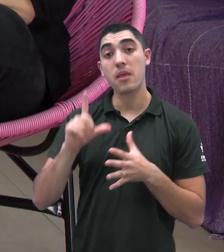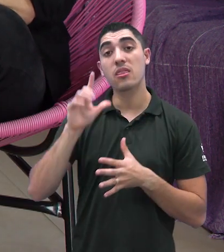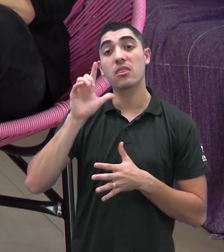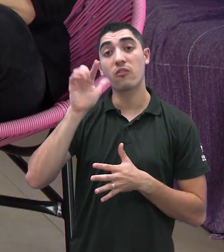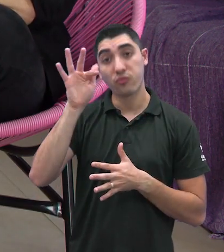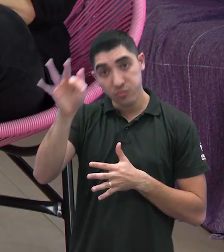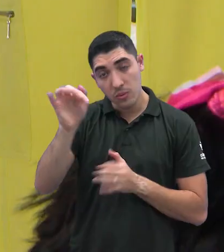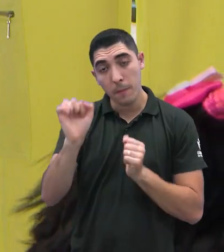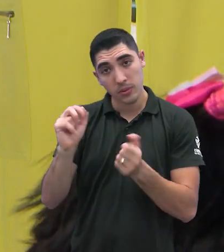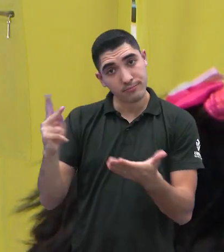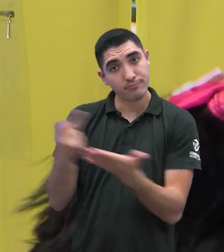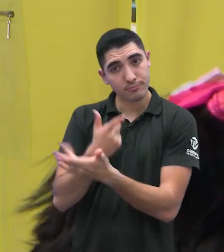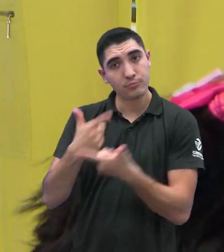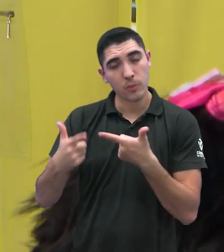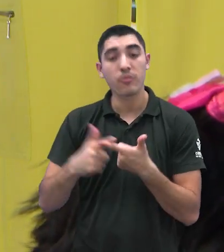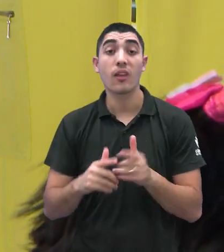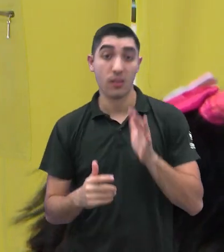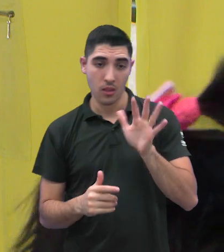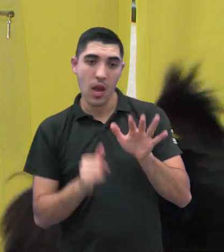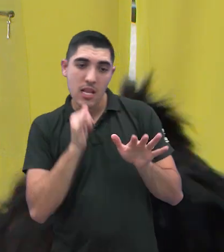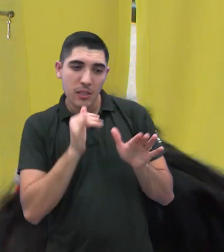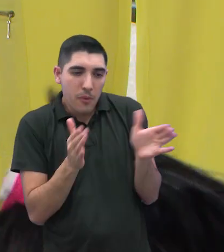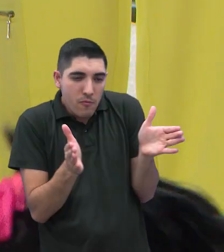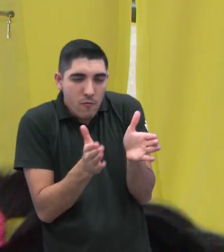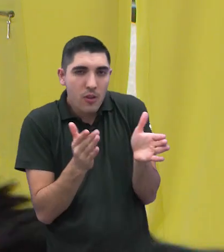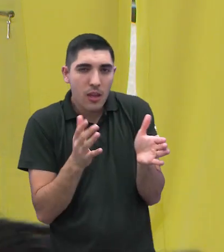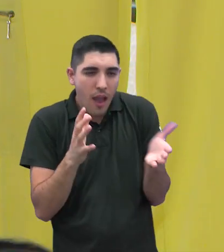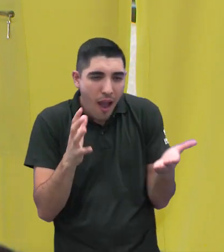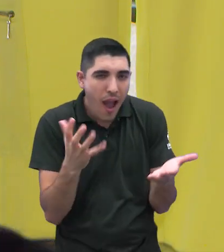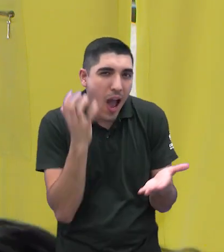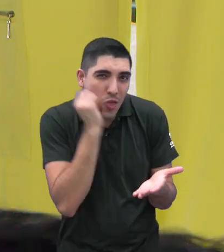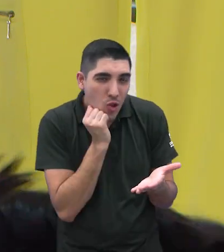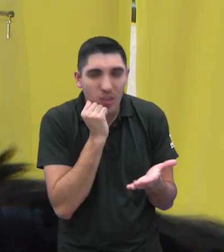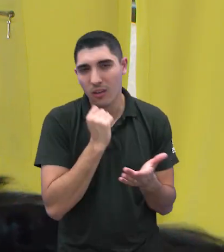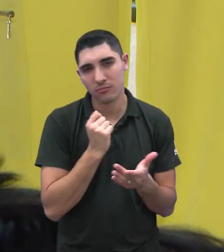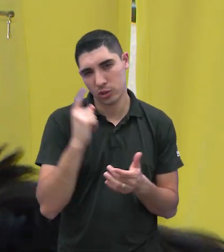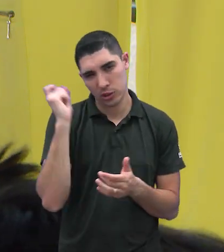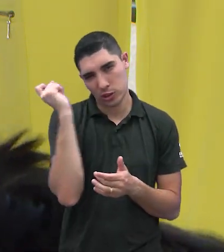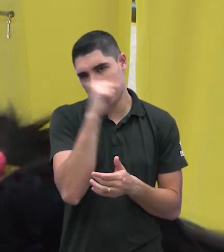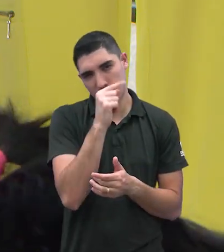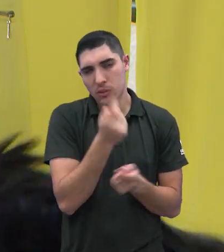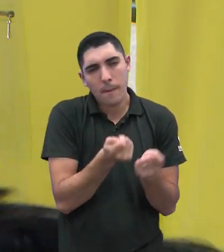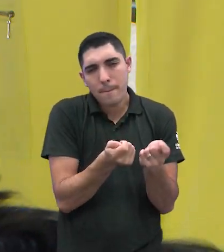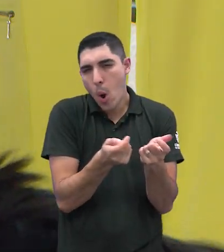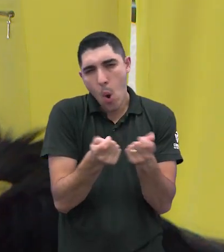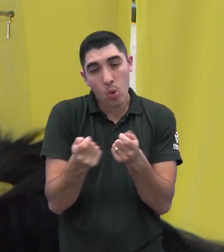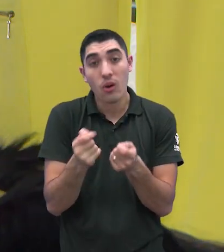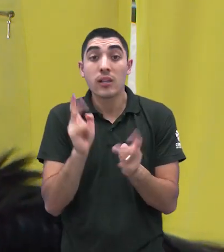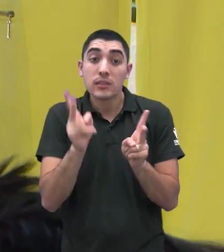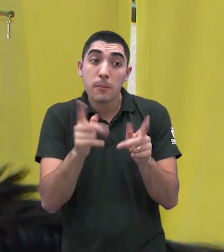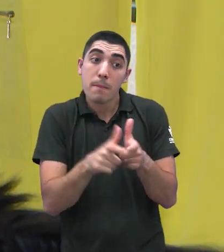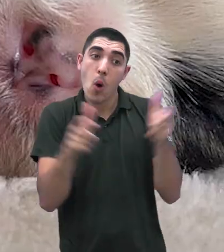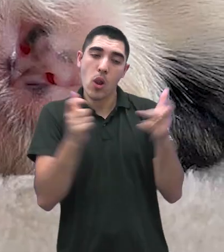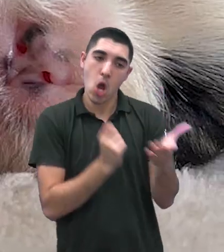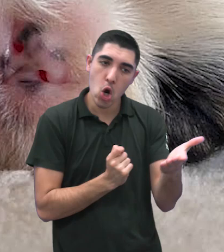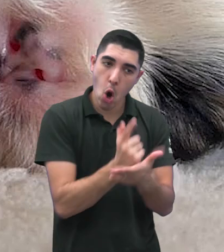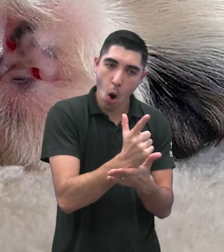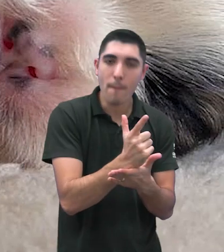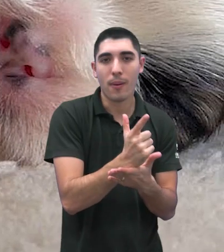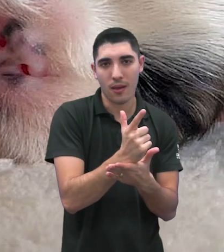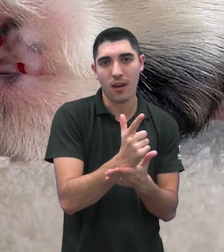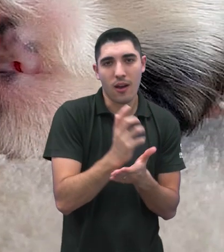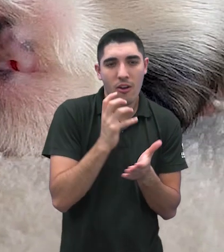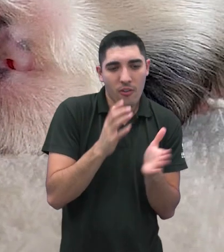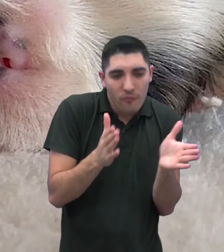surgir as complicações. Na verdade, eles não adotam quando é filhote, porque raramente se tem filhote para adotar. Eles normalmente compram o filhote. Sim. Ou ganham